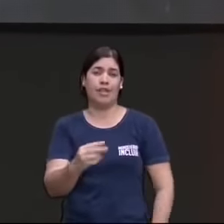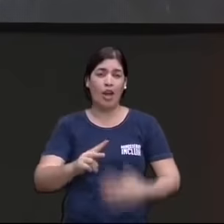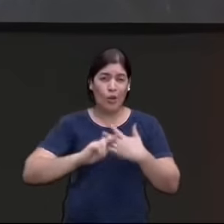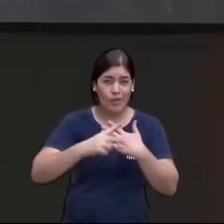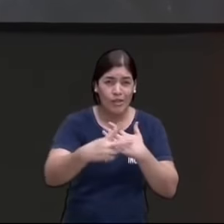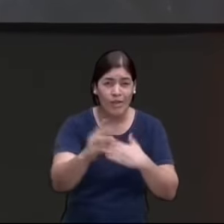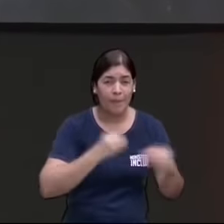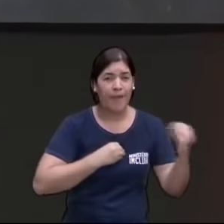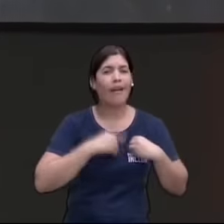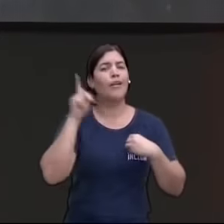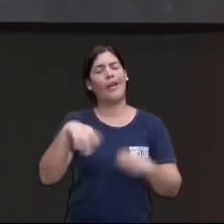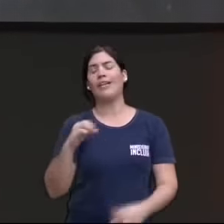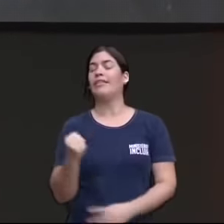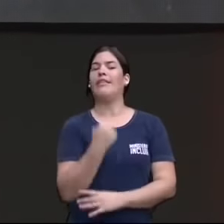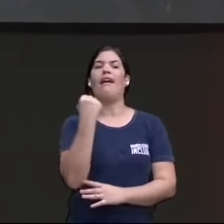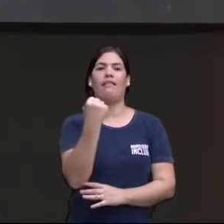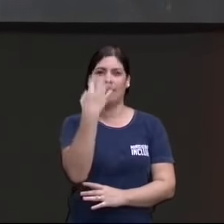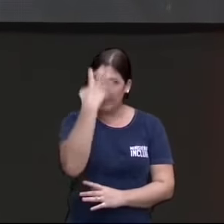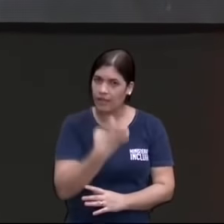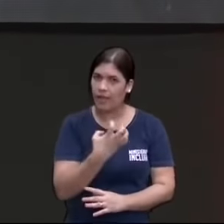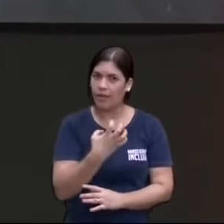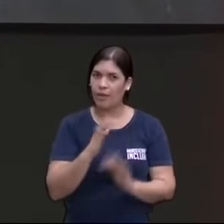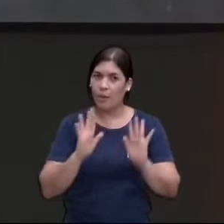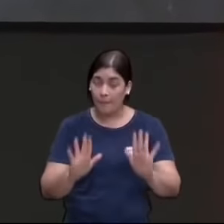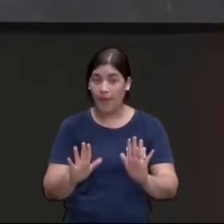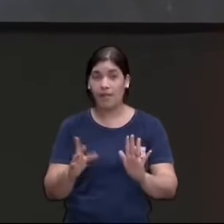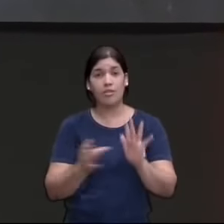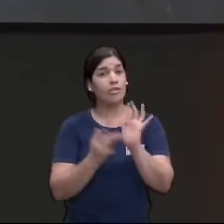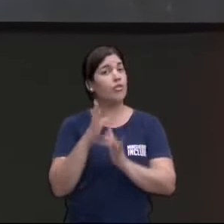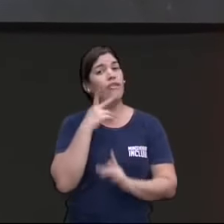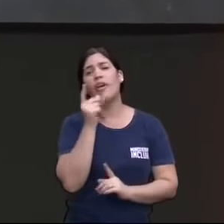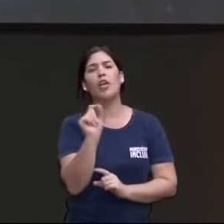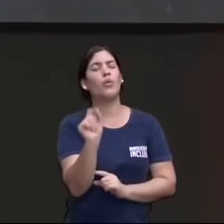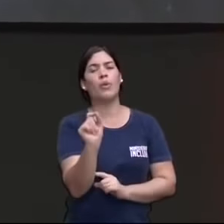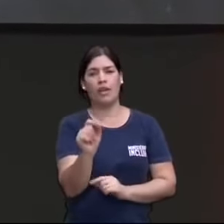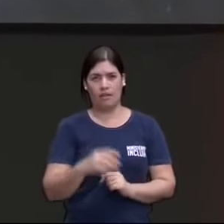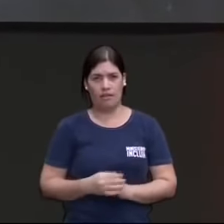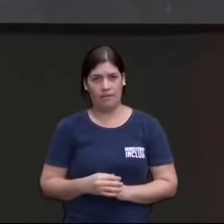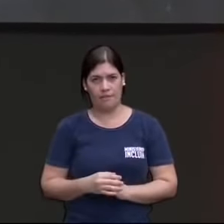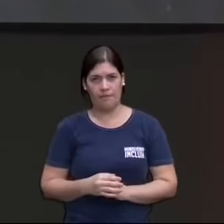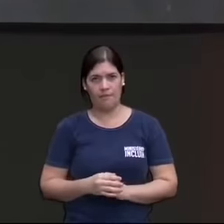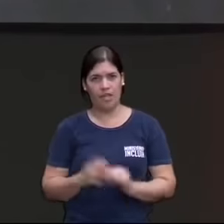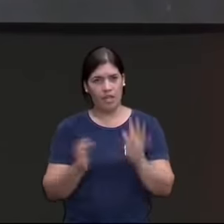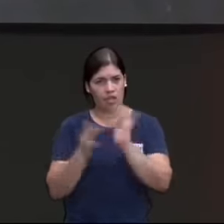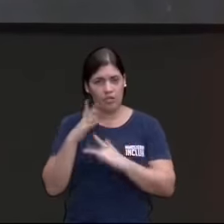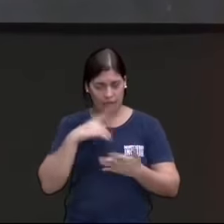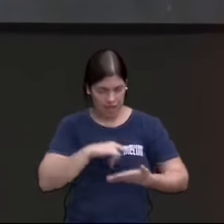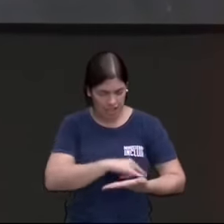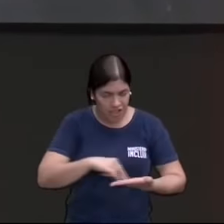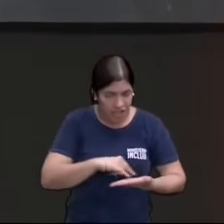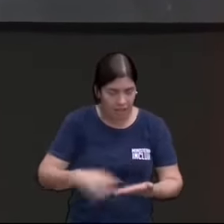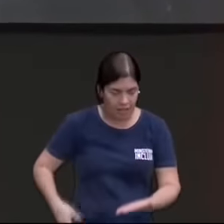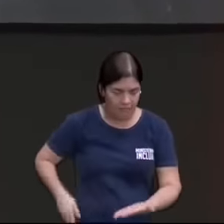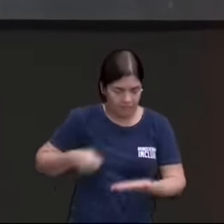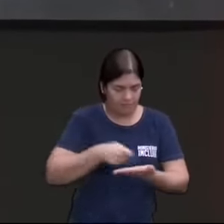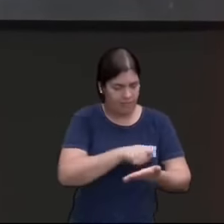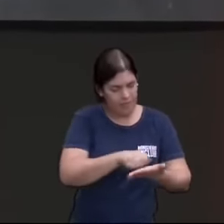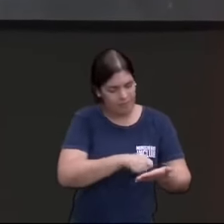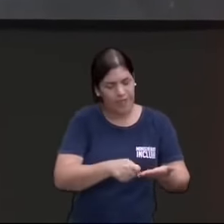terríveis. Mas Jesus disse assim: ei, eu te dou o cheque para pagar a conta.